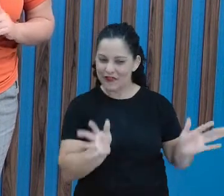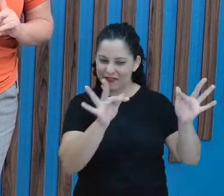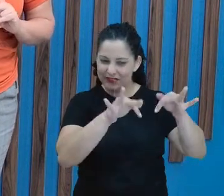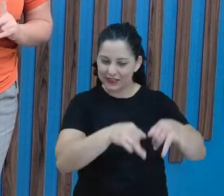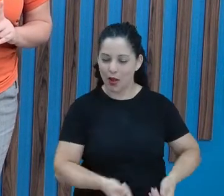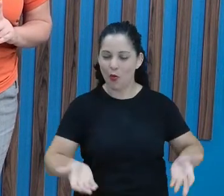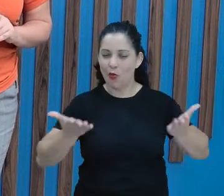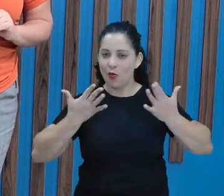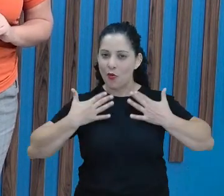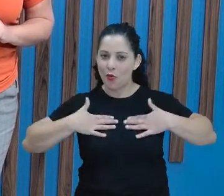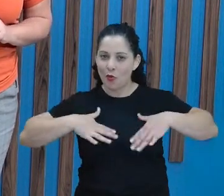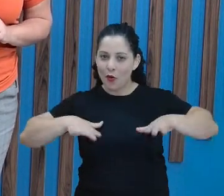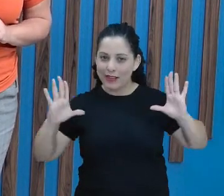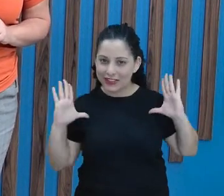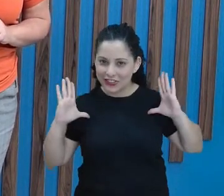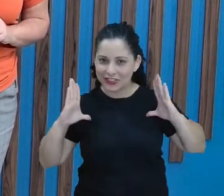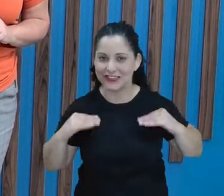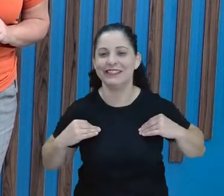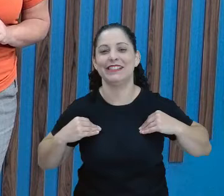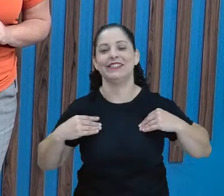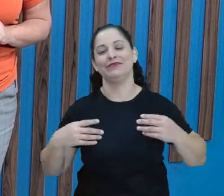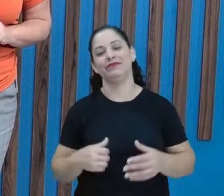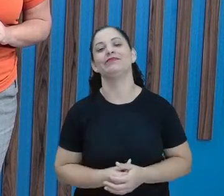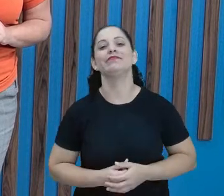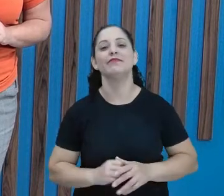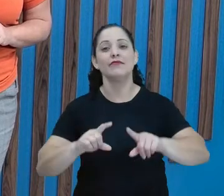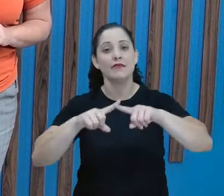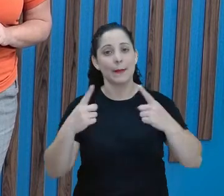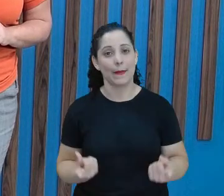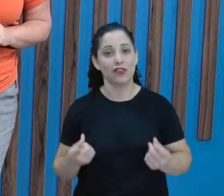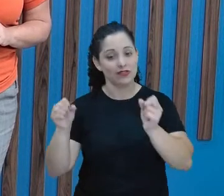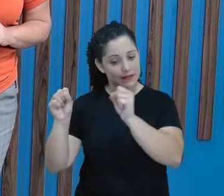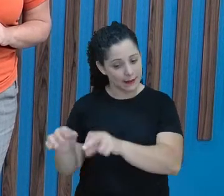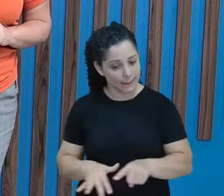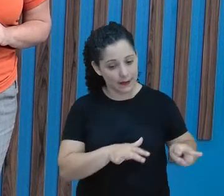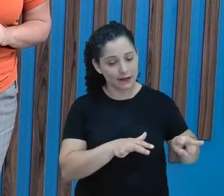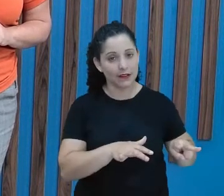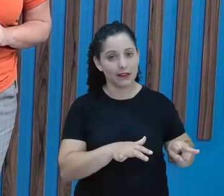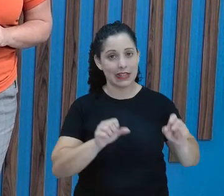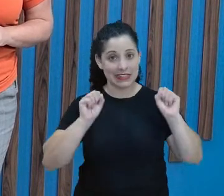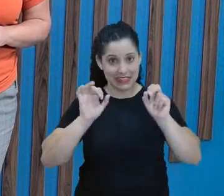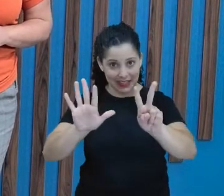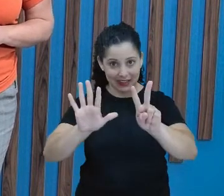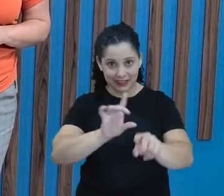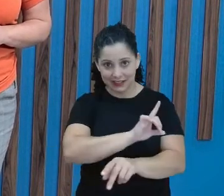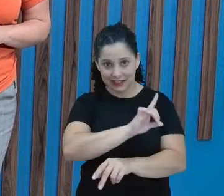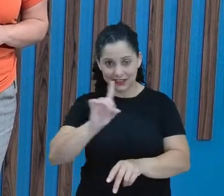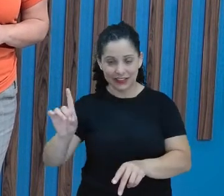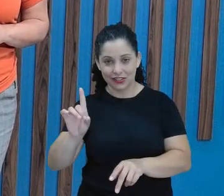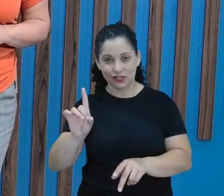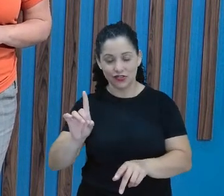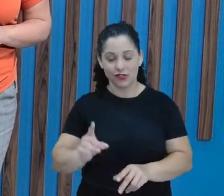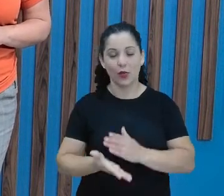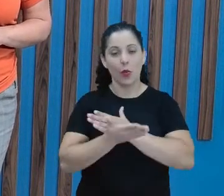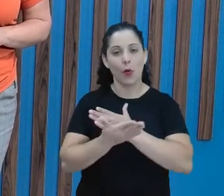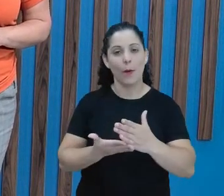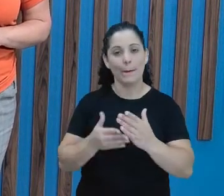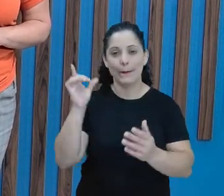domingo, mas contando que a semana se inicia a contagem de 7 dias a partir